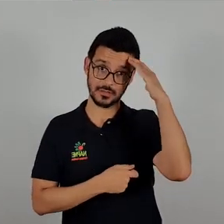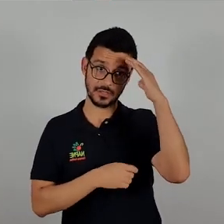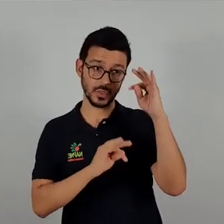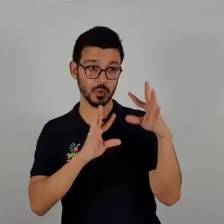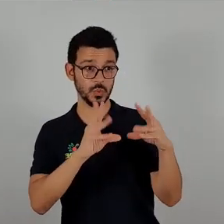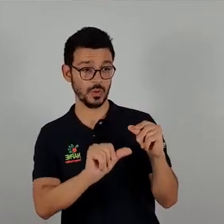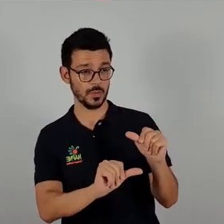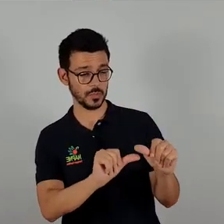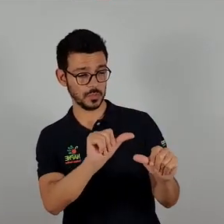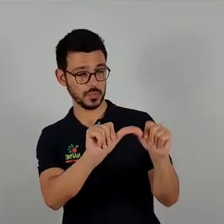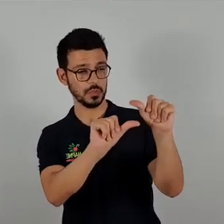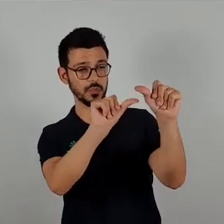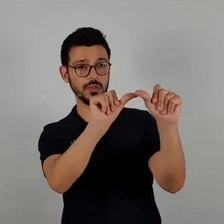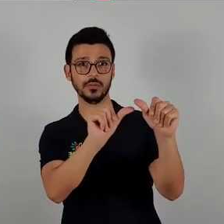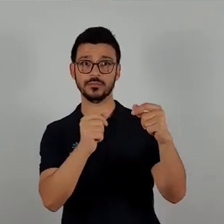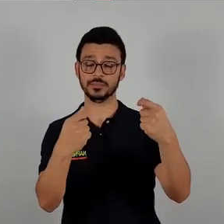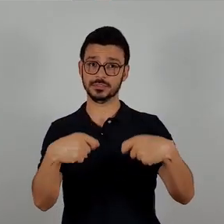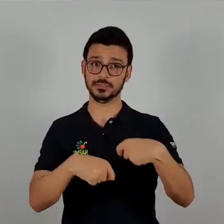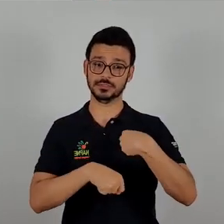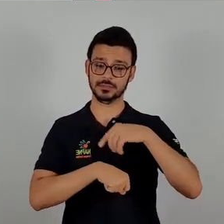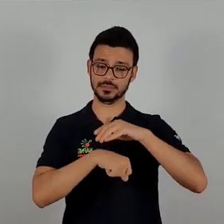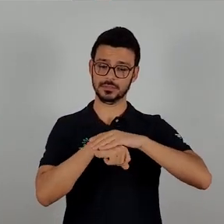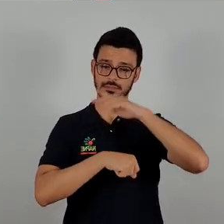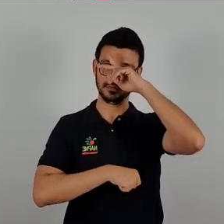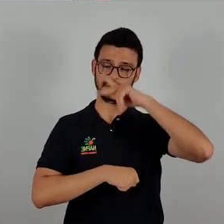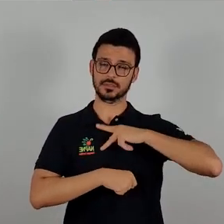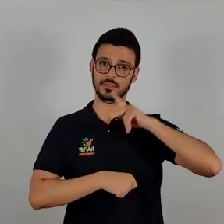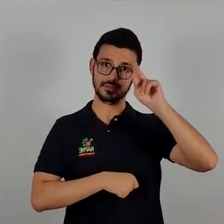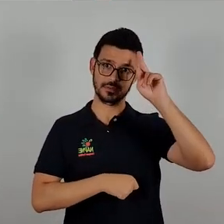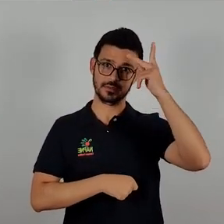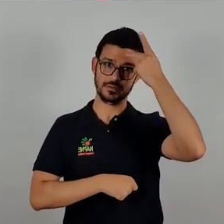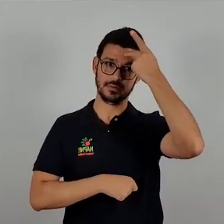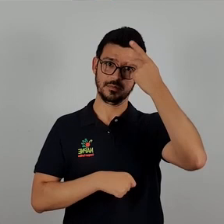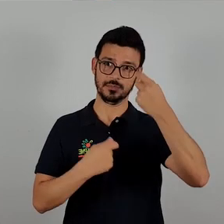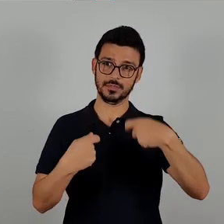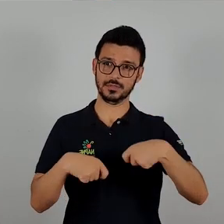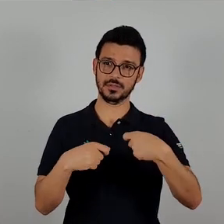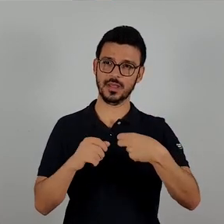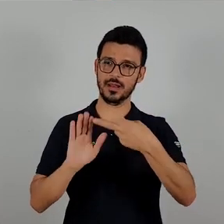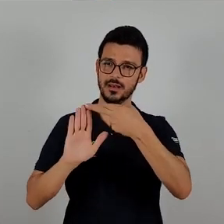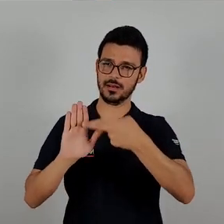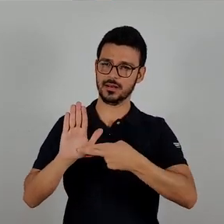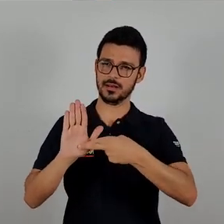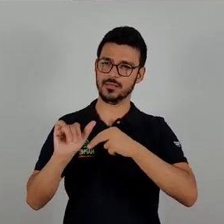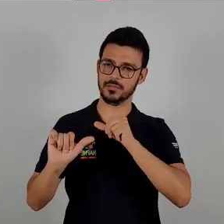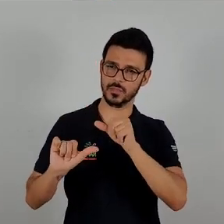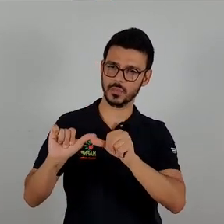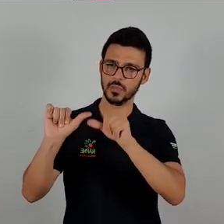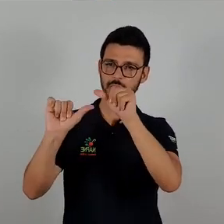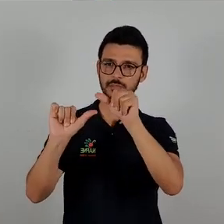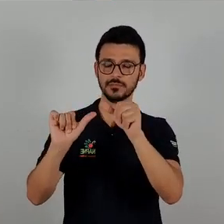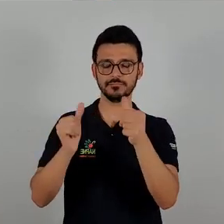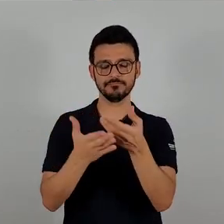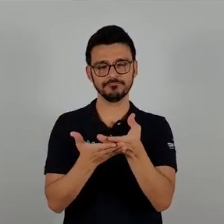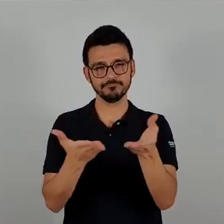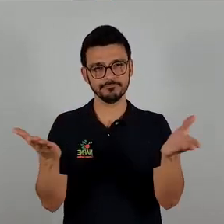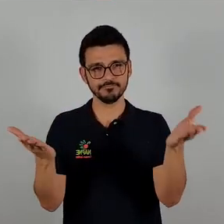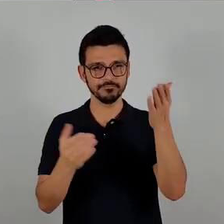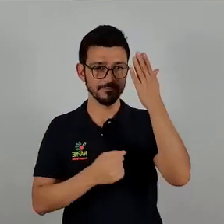para você ser um bom terapeuta, medicina chinesa e tudo mais, homeopatia, é o que eu ensino todo dia para os nossos